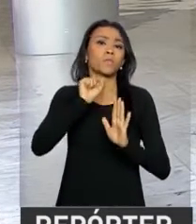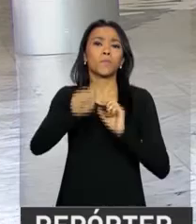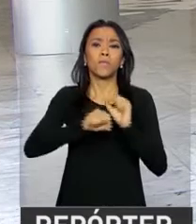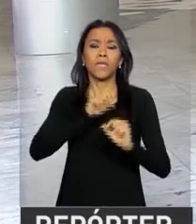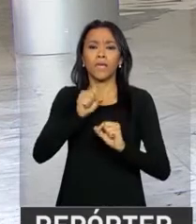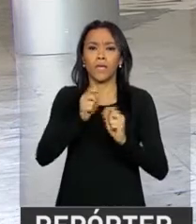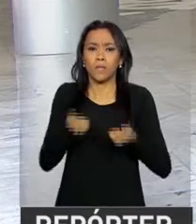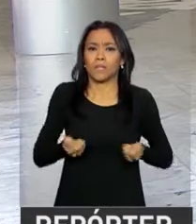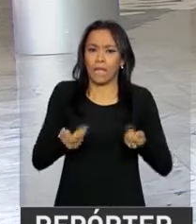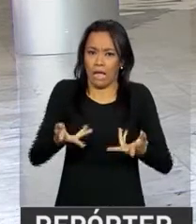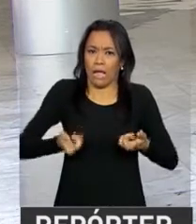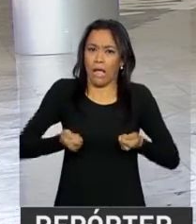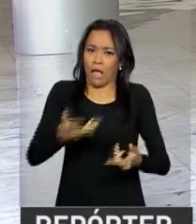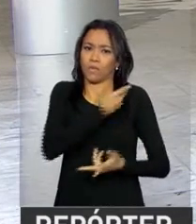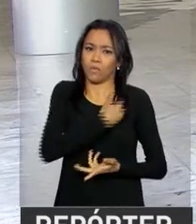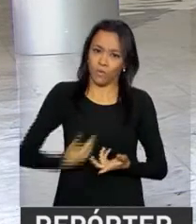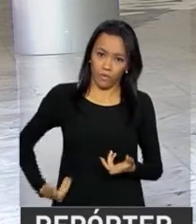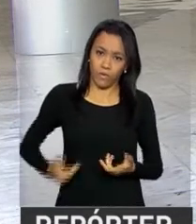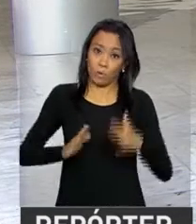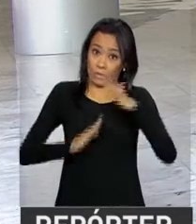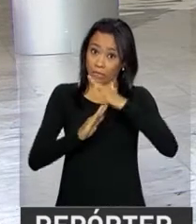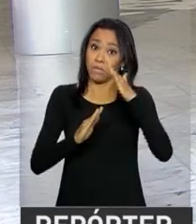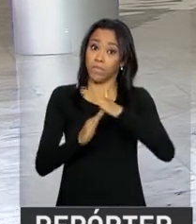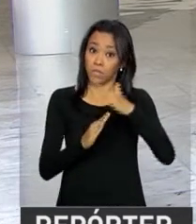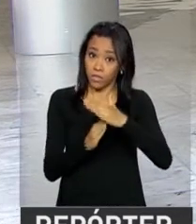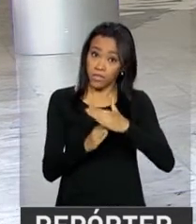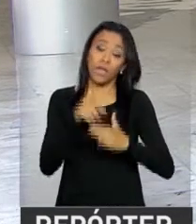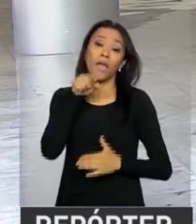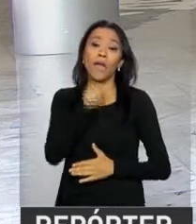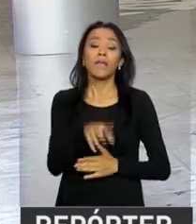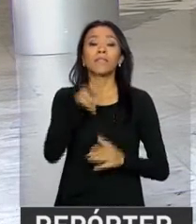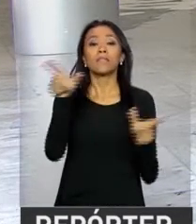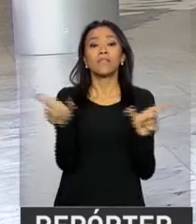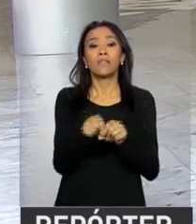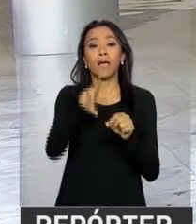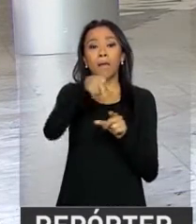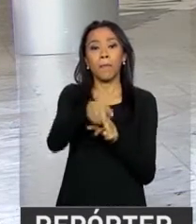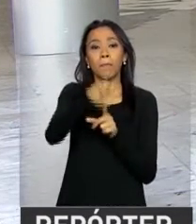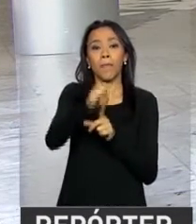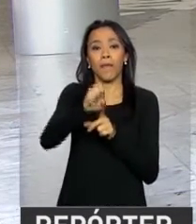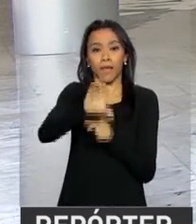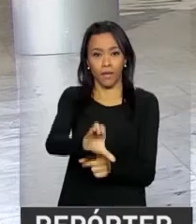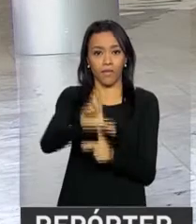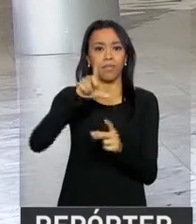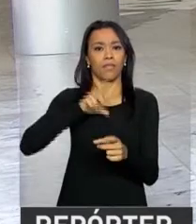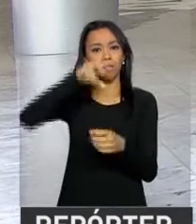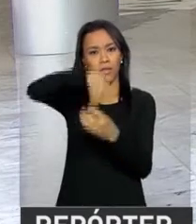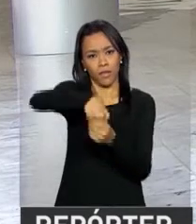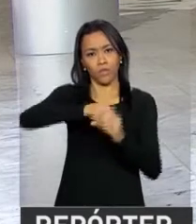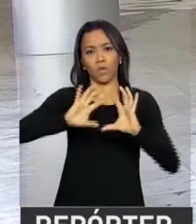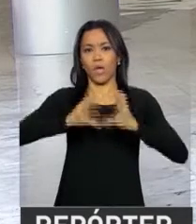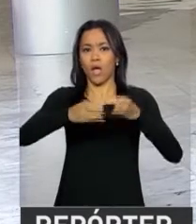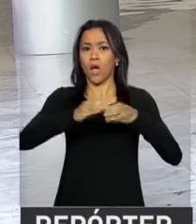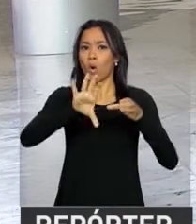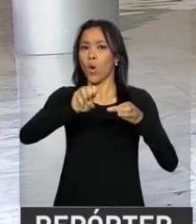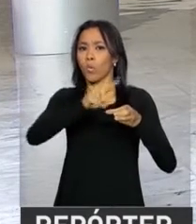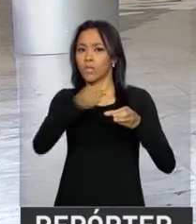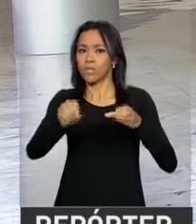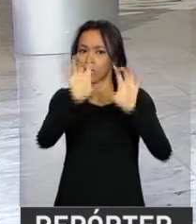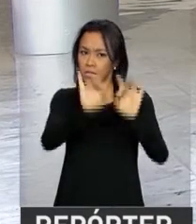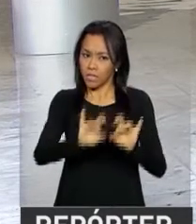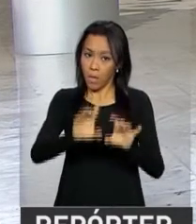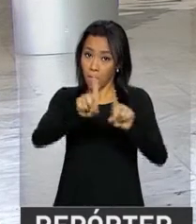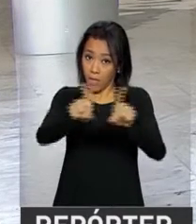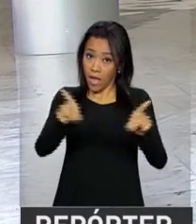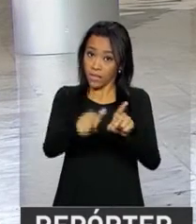teto para os gastos públicos ela está essa pec está em tramitação uma comissão especial criada para analisar o assunto mas antes